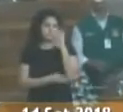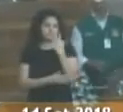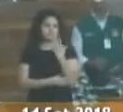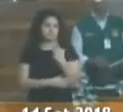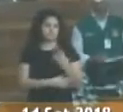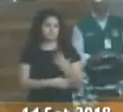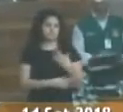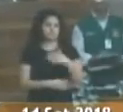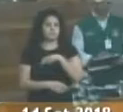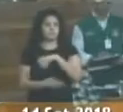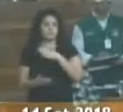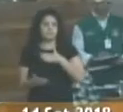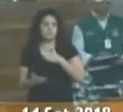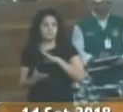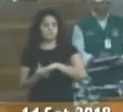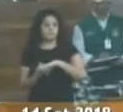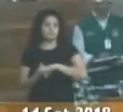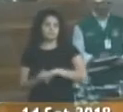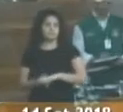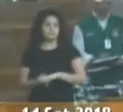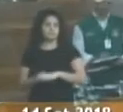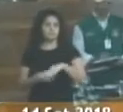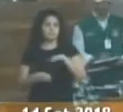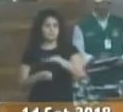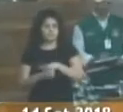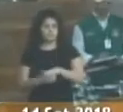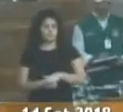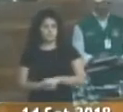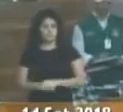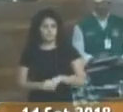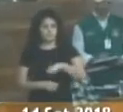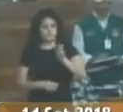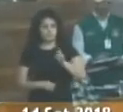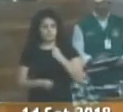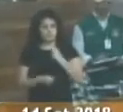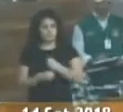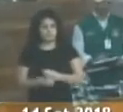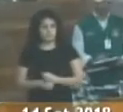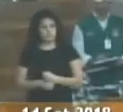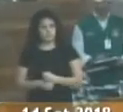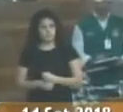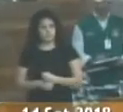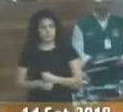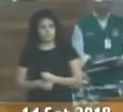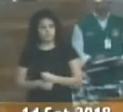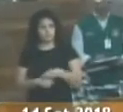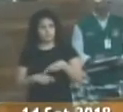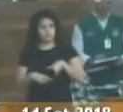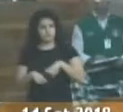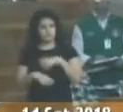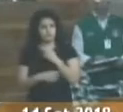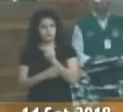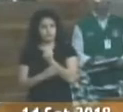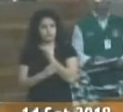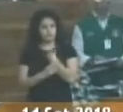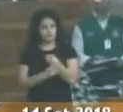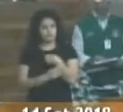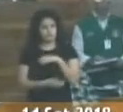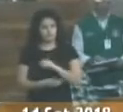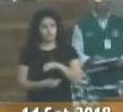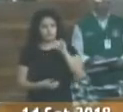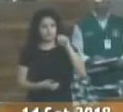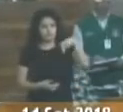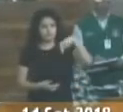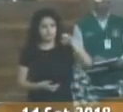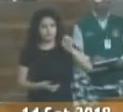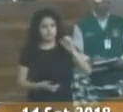aqui meu marido, que é Caissara, foi 5 anos, por 5 anos ele foi guarda-parque no INEA, quando as coisas